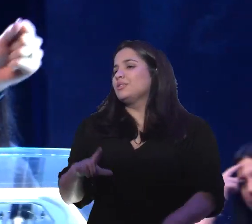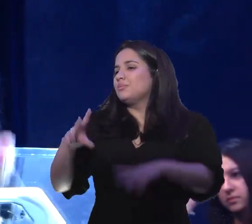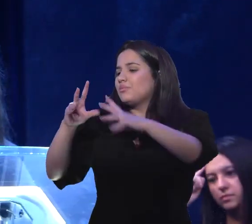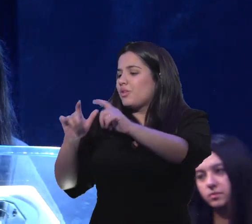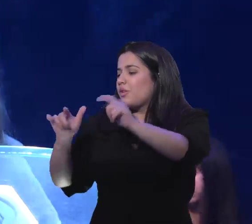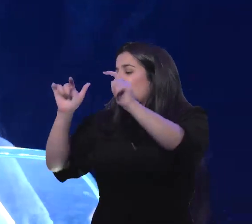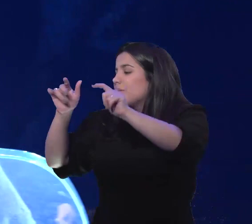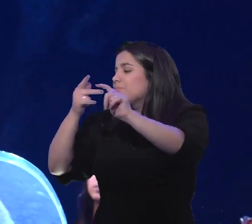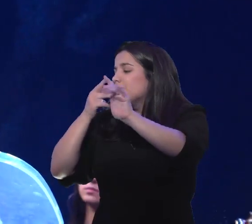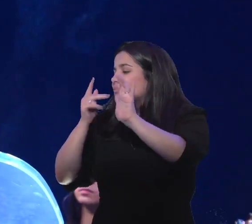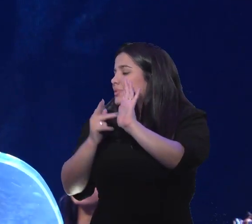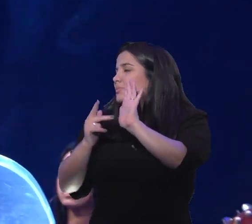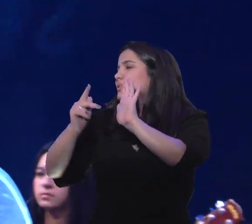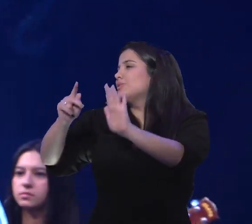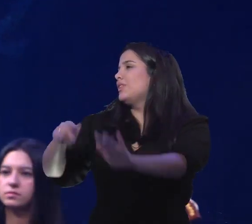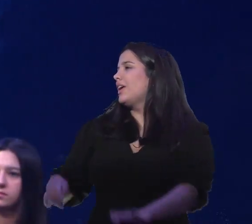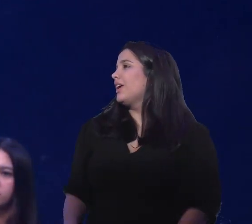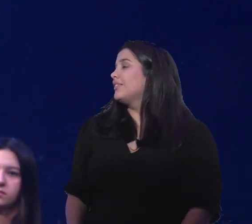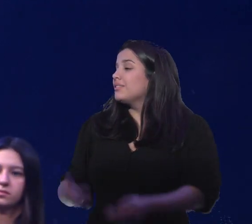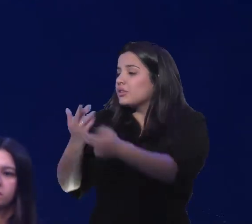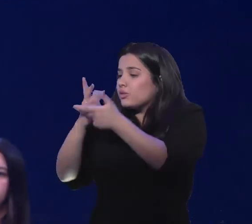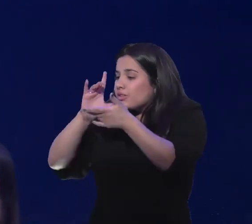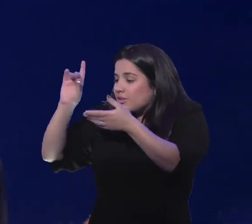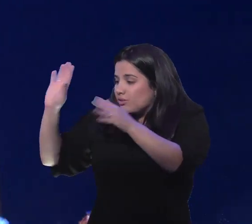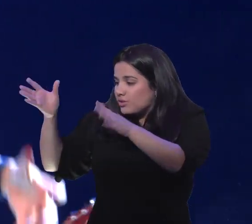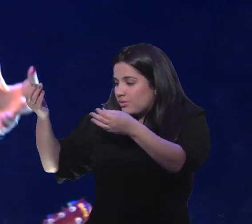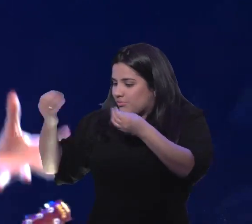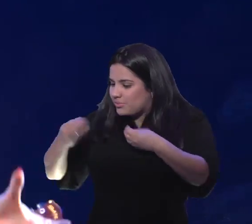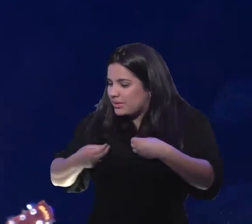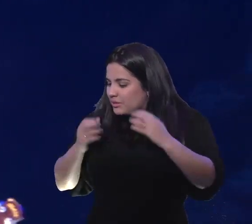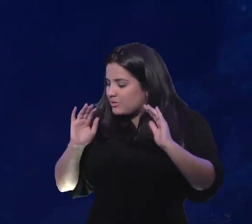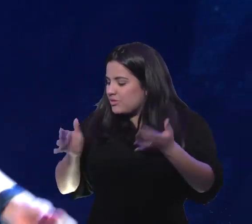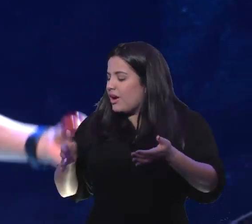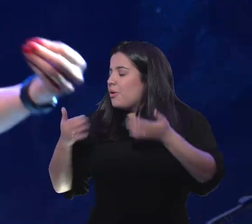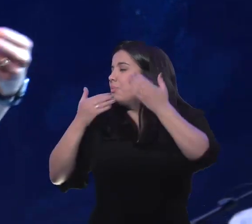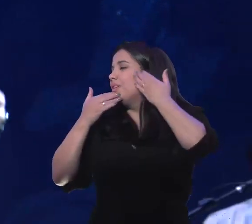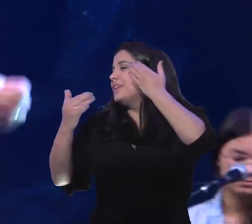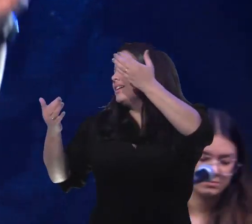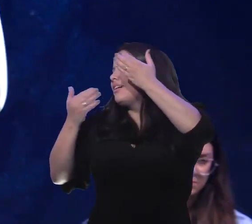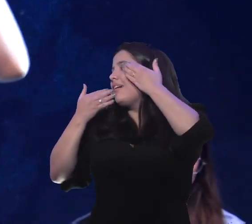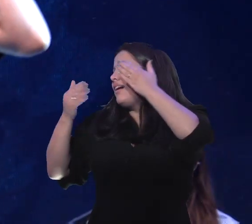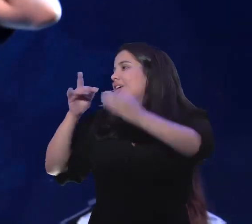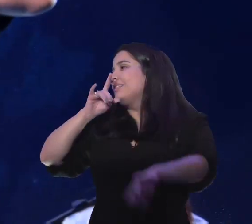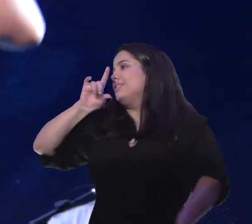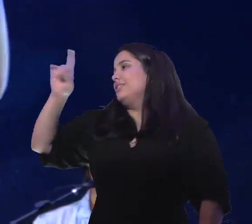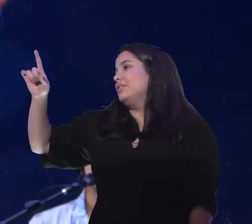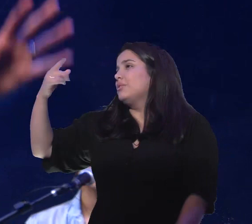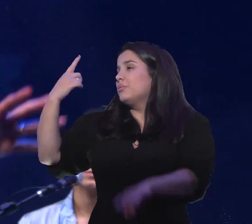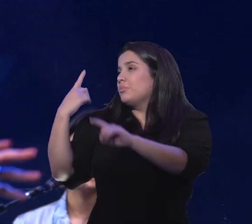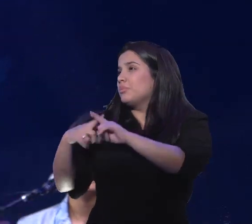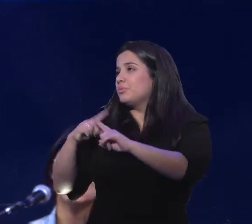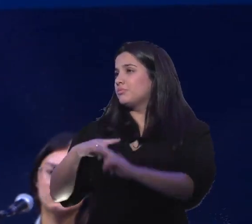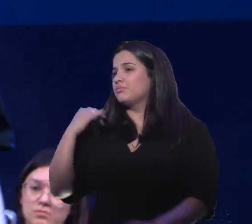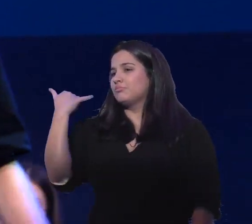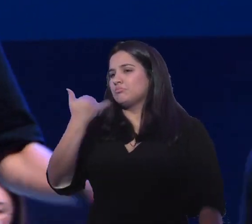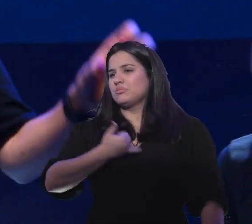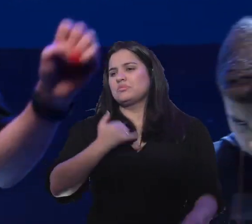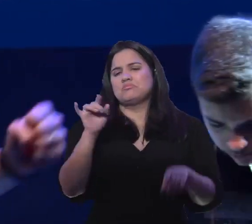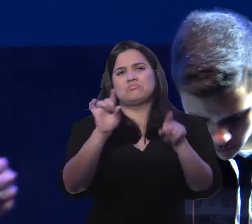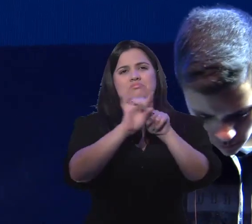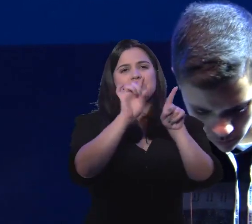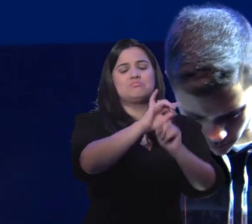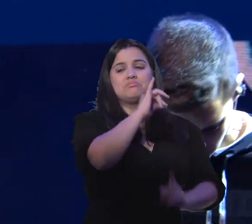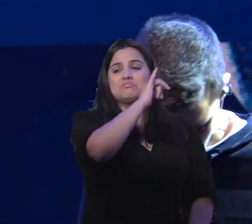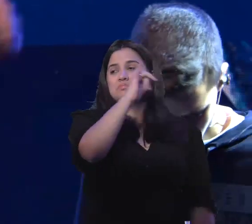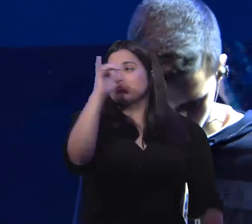possa viver aquilo que o Senhor tem para nós, Deus. Obrigada porque o Senhor falou comigo e falou no coração desses adolescentes. Pai, eu